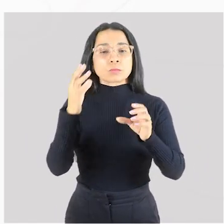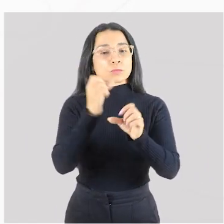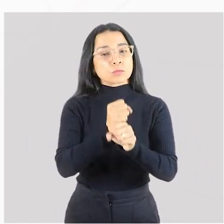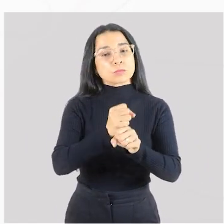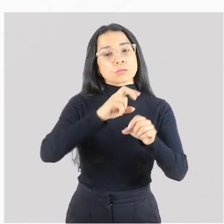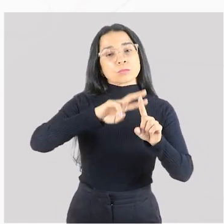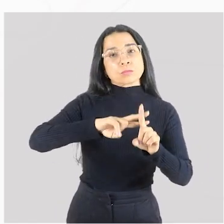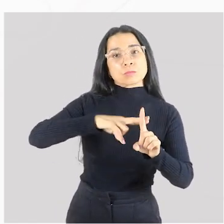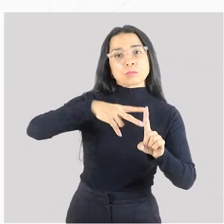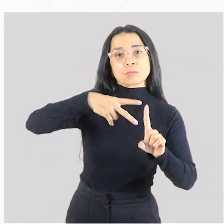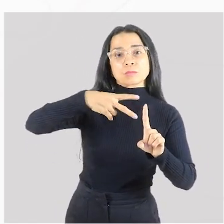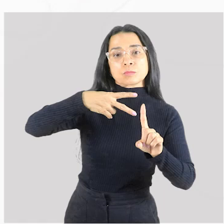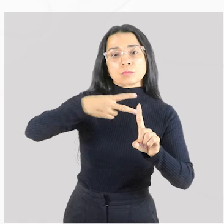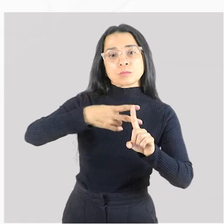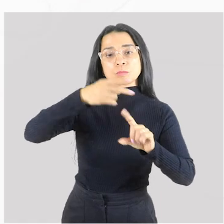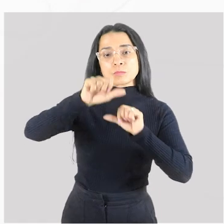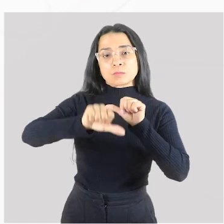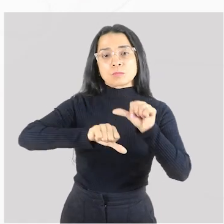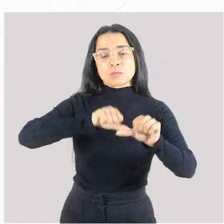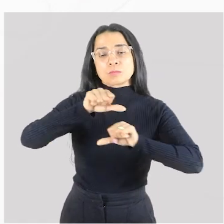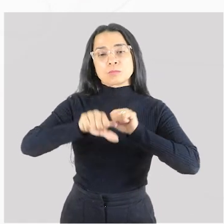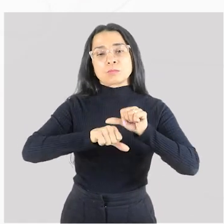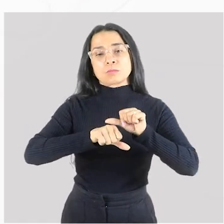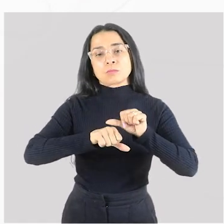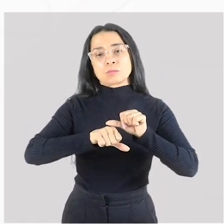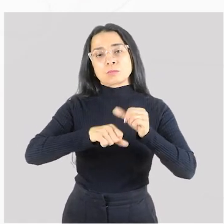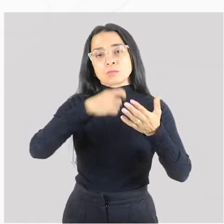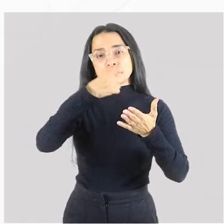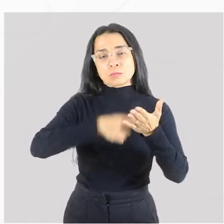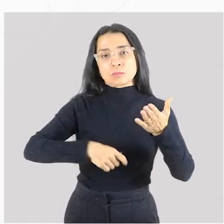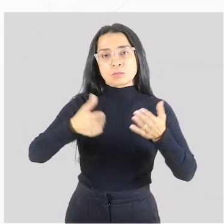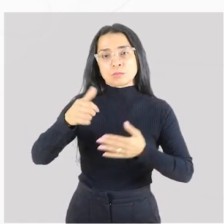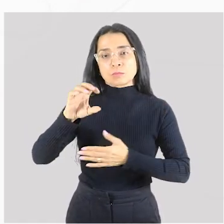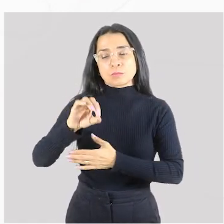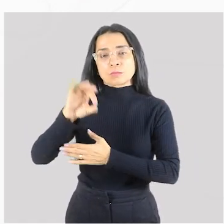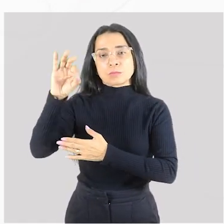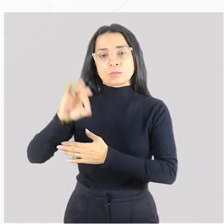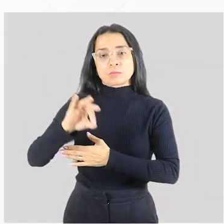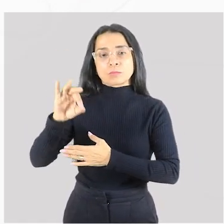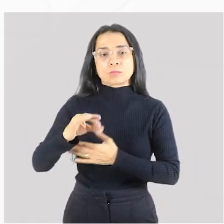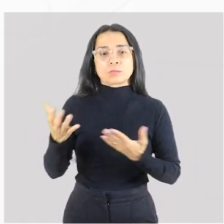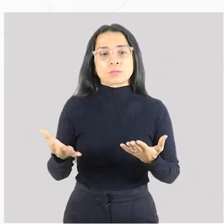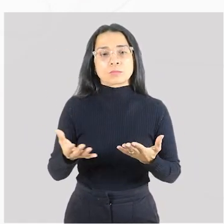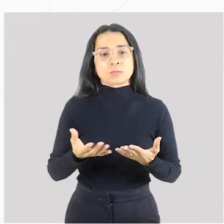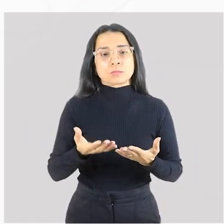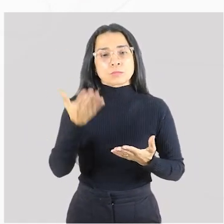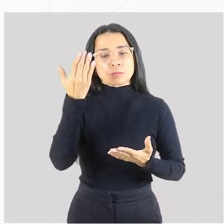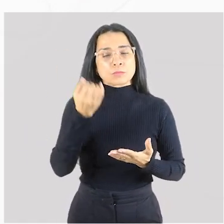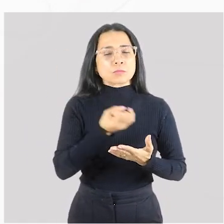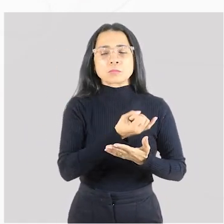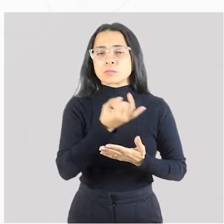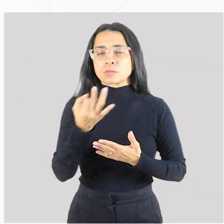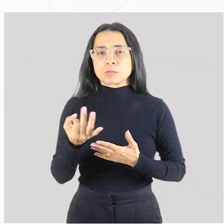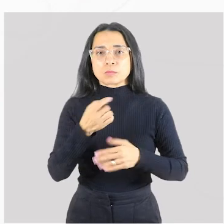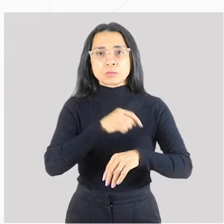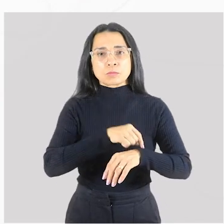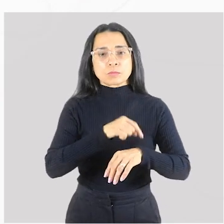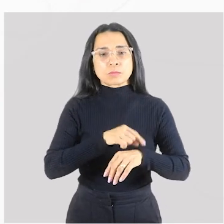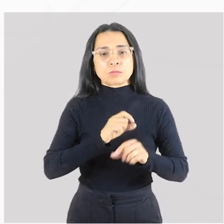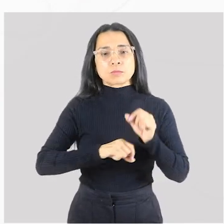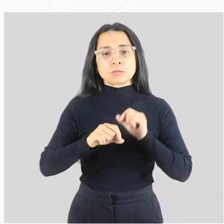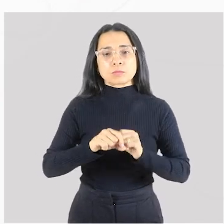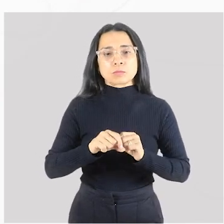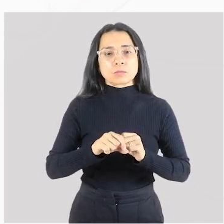do capital, né? A uma taxa de 10%. Ou seja, ele quer saber quanto tempo vai levar para que esse